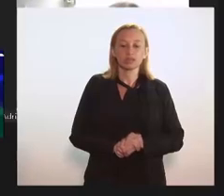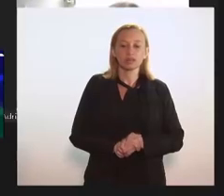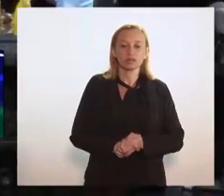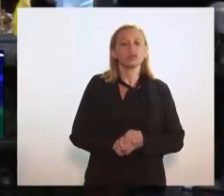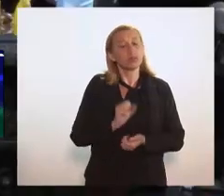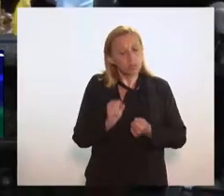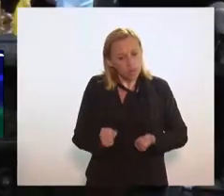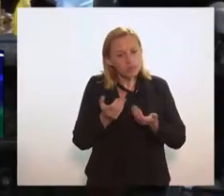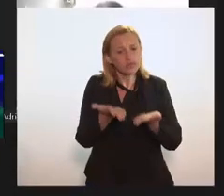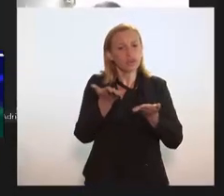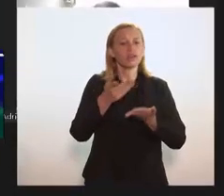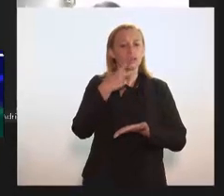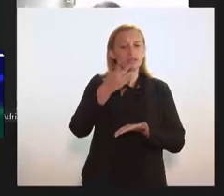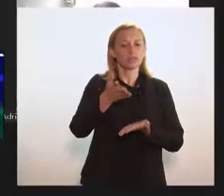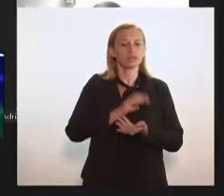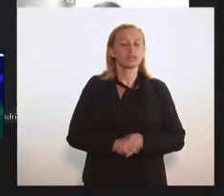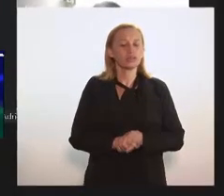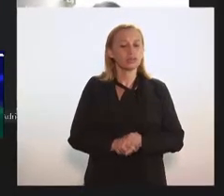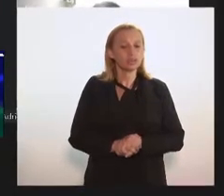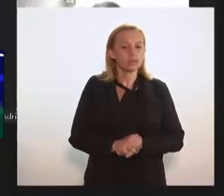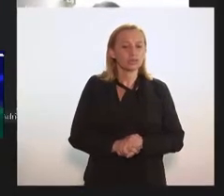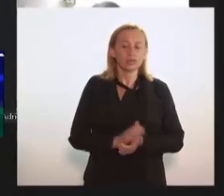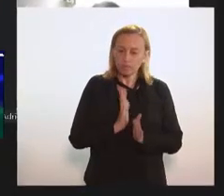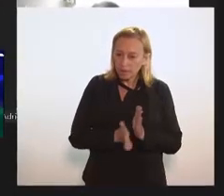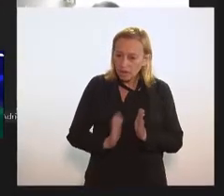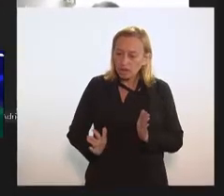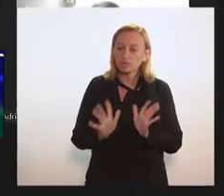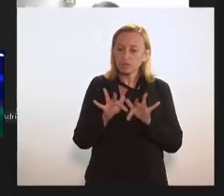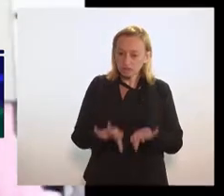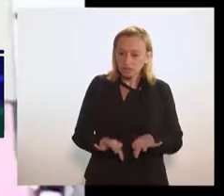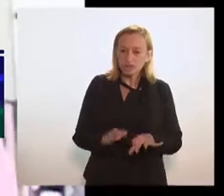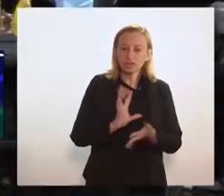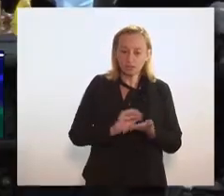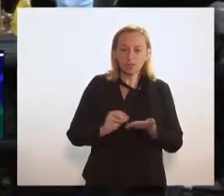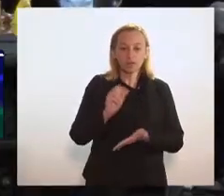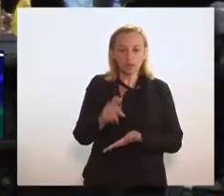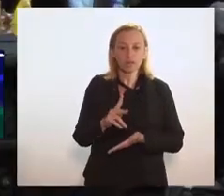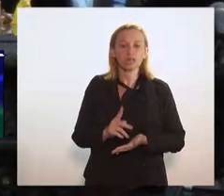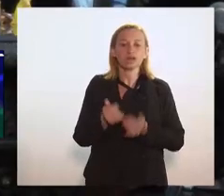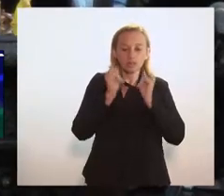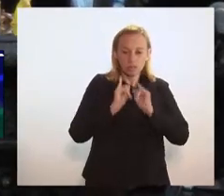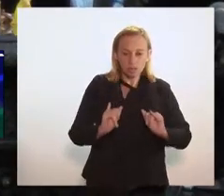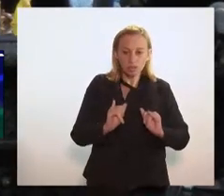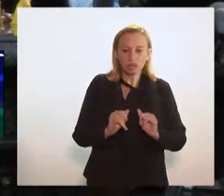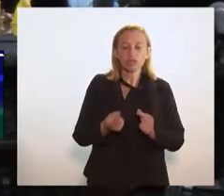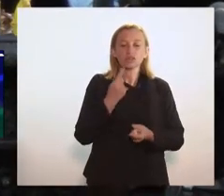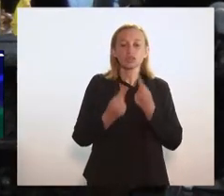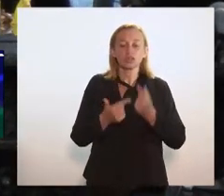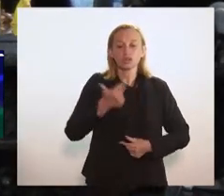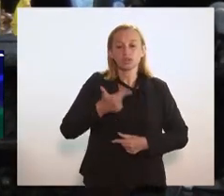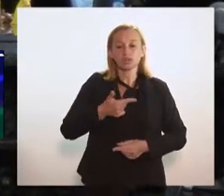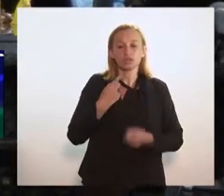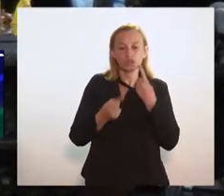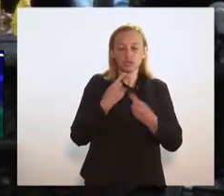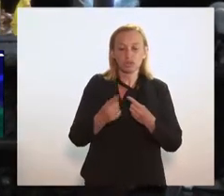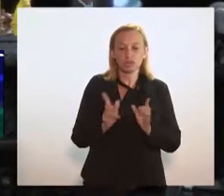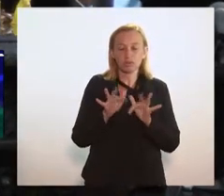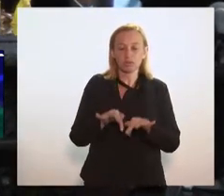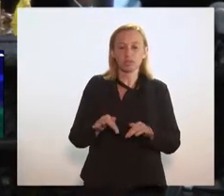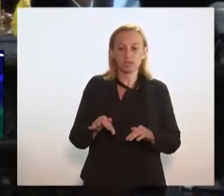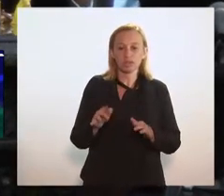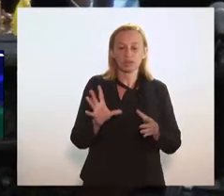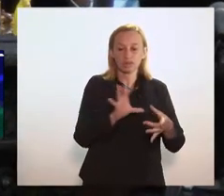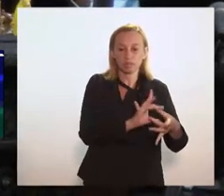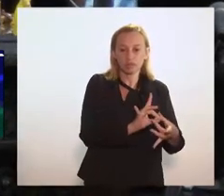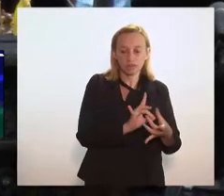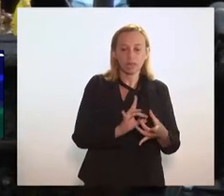Fala, Flávia. Meu é pela ordem, pode ser ao final da pauta. Ok. Anuncio. Intermitação ordinária em segunda discussão, redação do vencido a ser